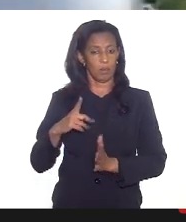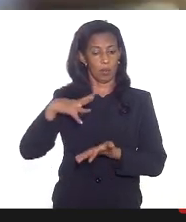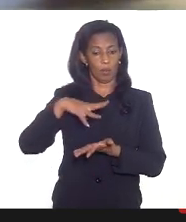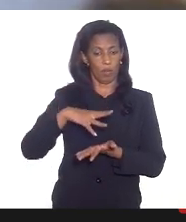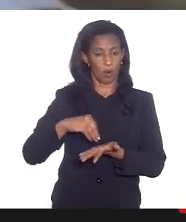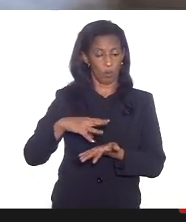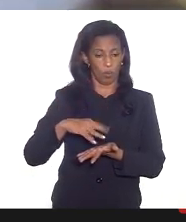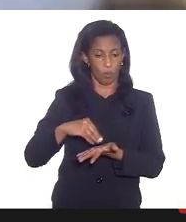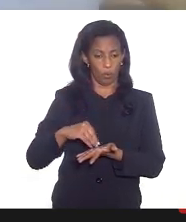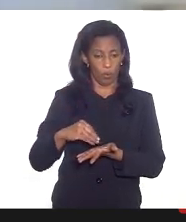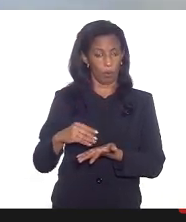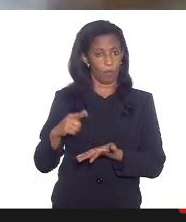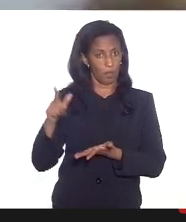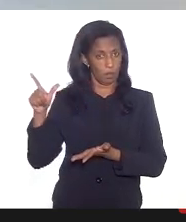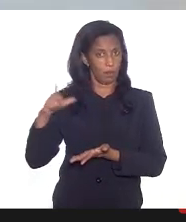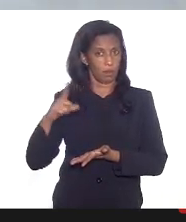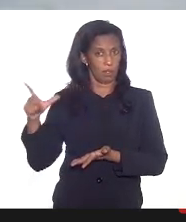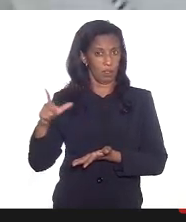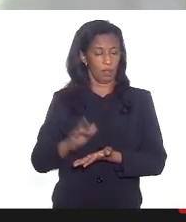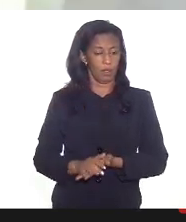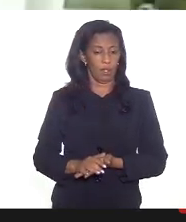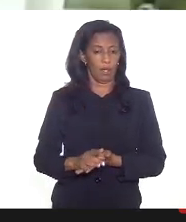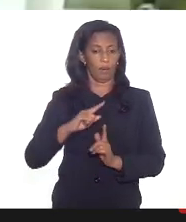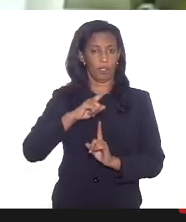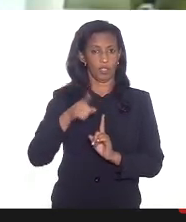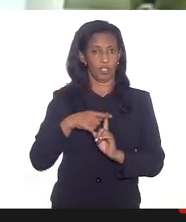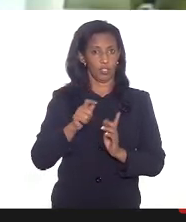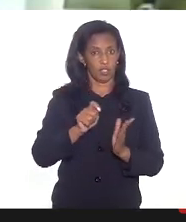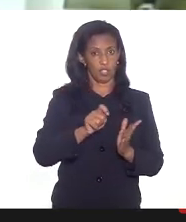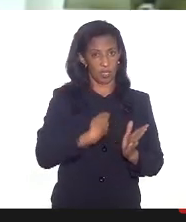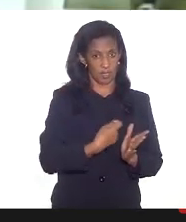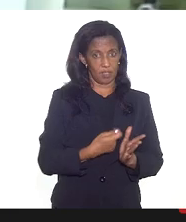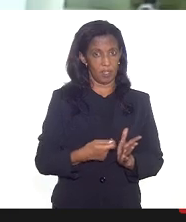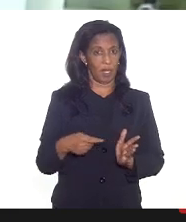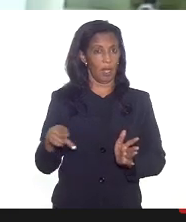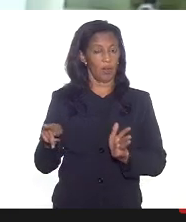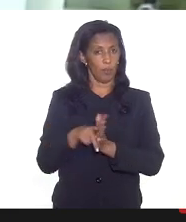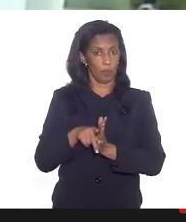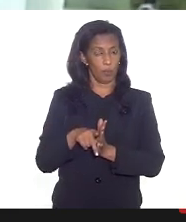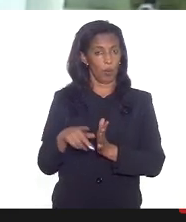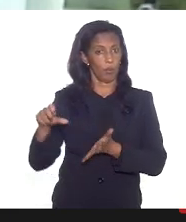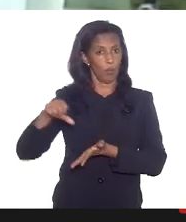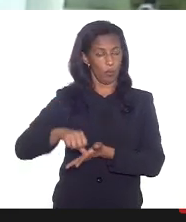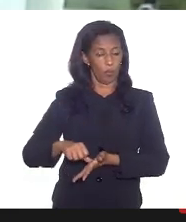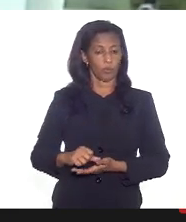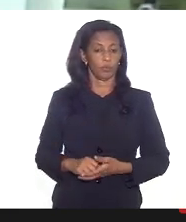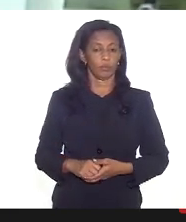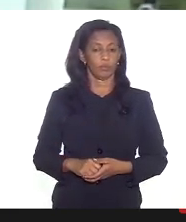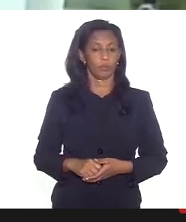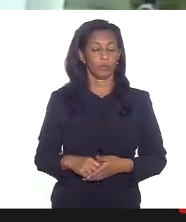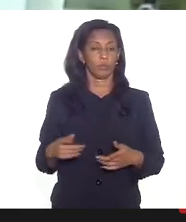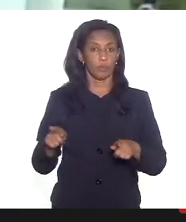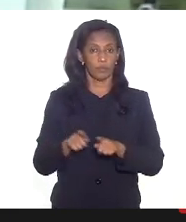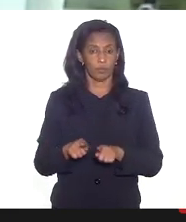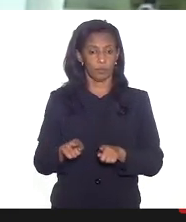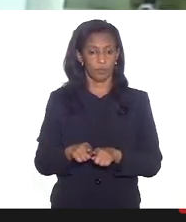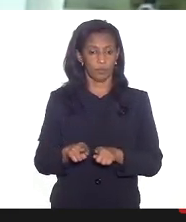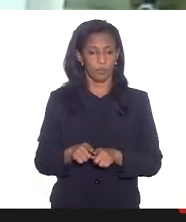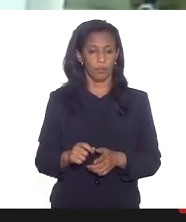cópia do filme que está lá para gestantes na no no próprio por sim entretanto